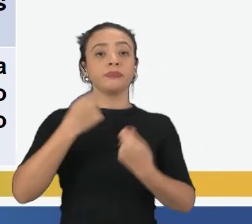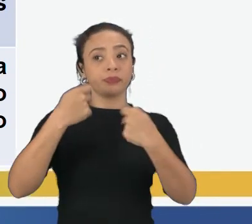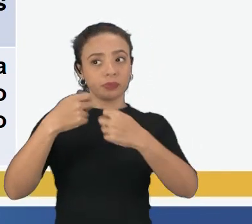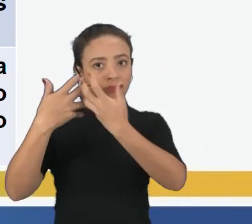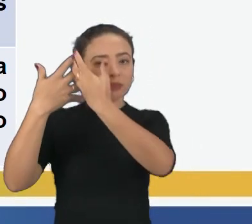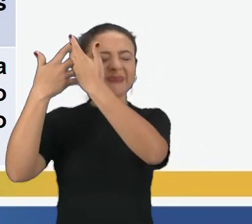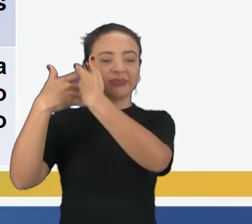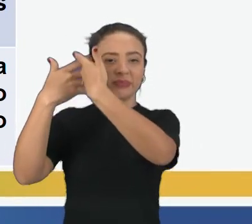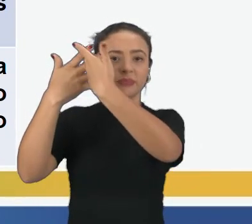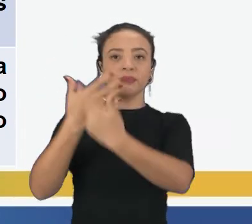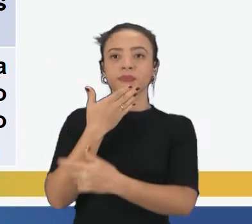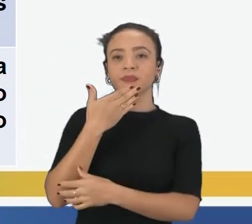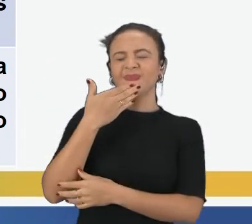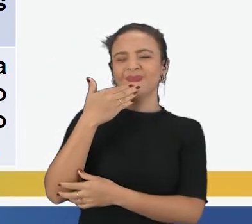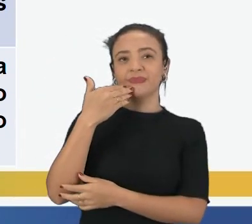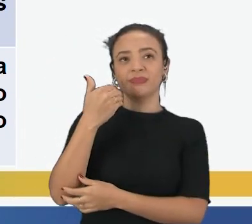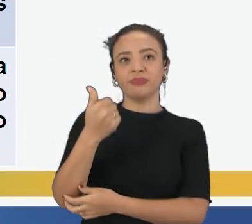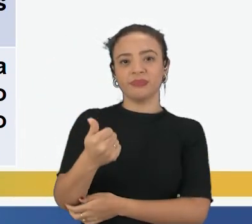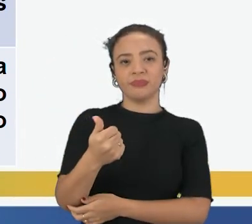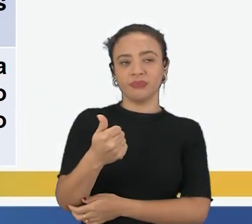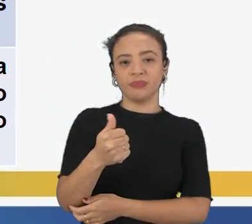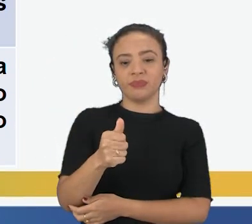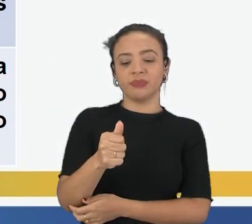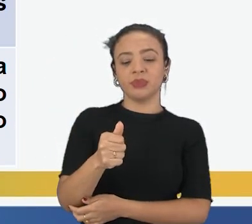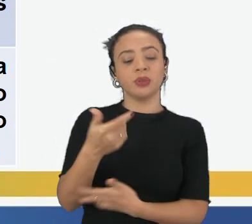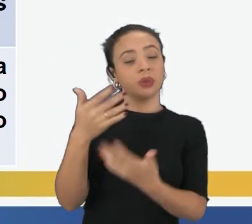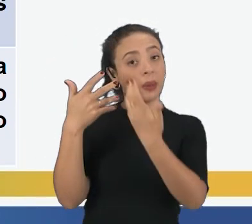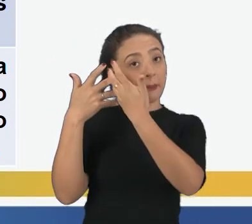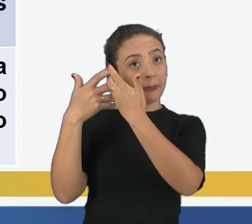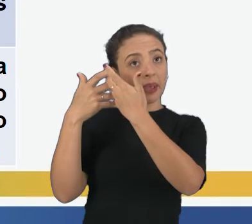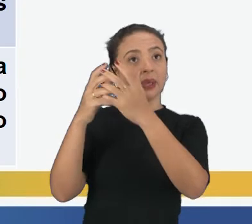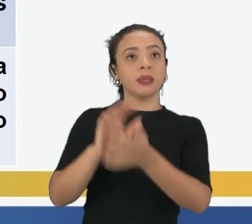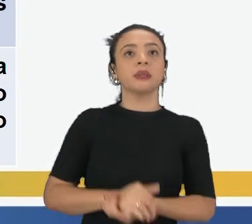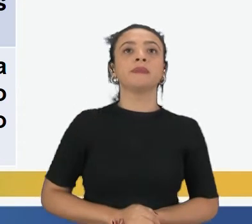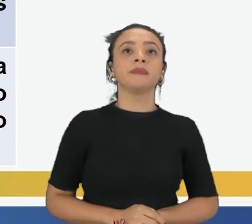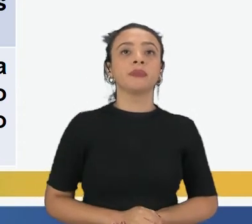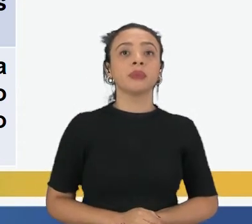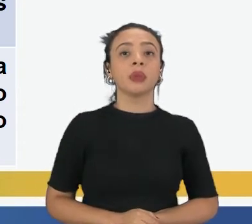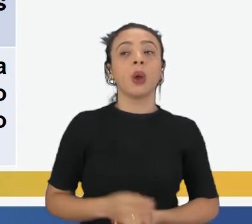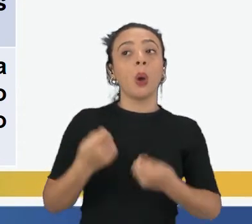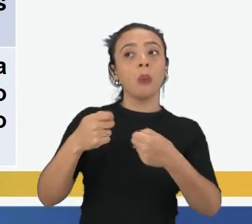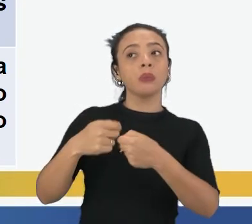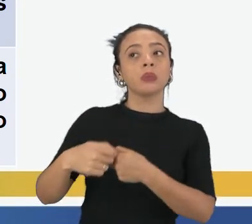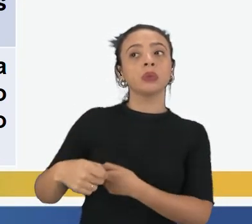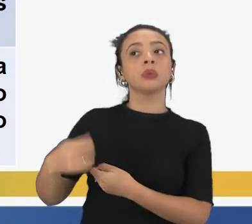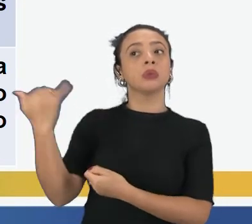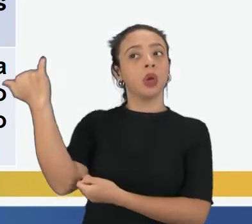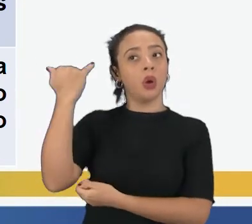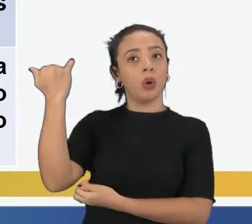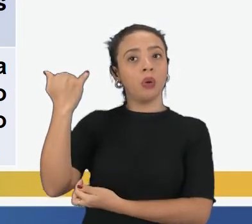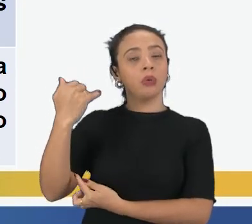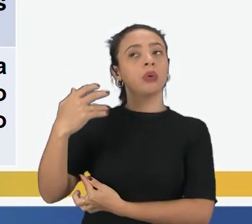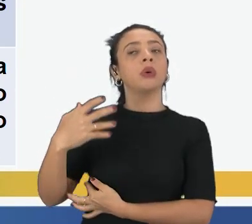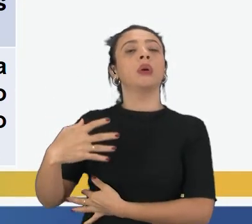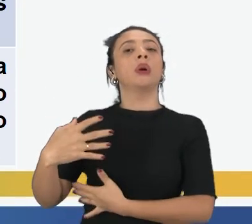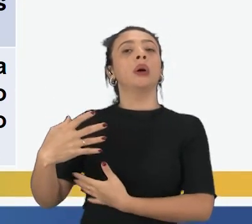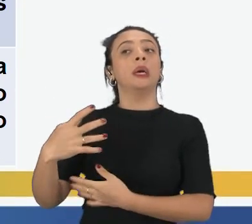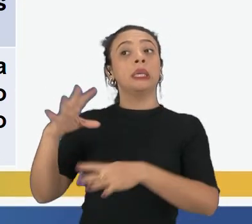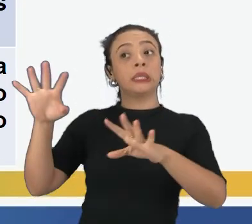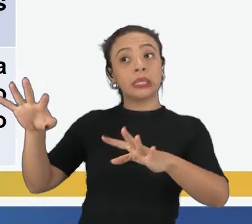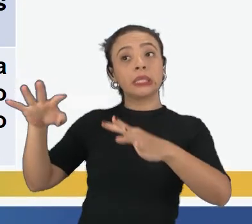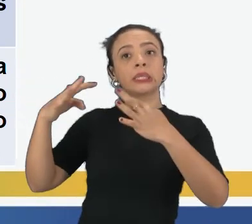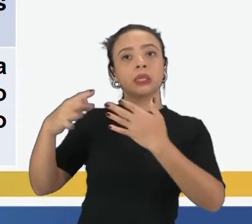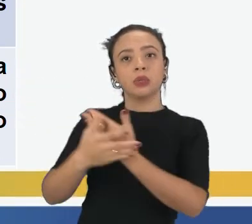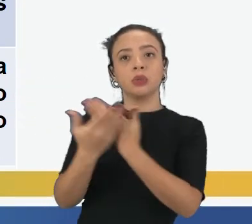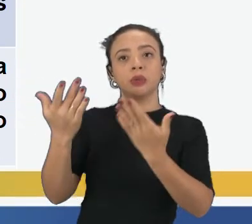raciocinar um pouco com aquilo que elas pensam na ouvi-las e compreendê-las Vale ressaltar